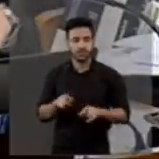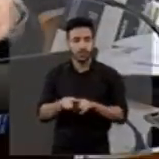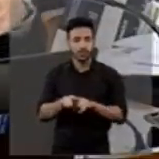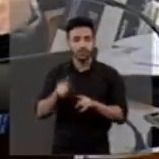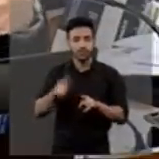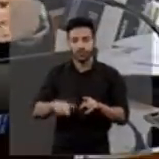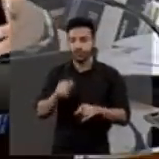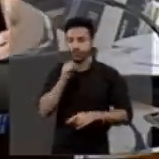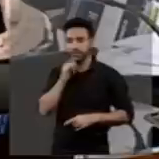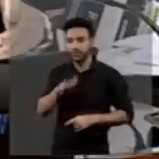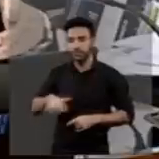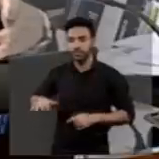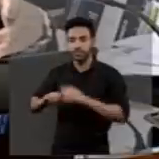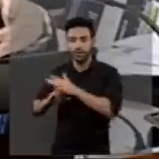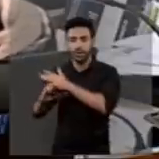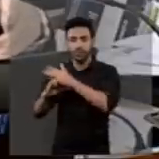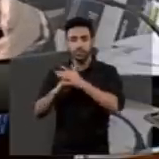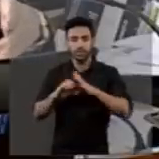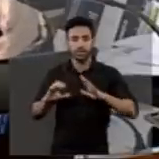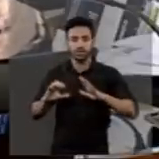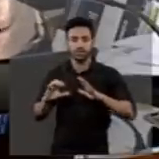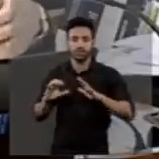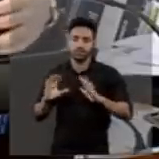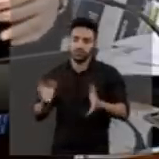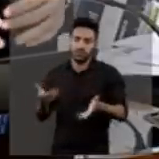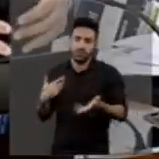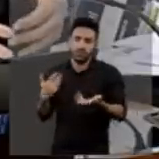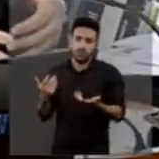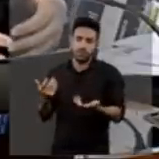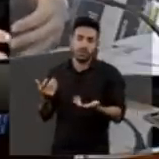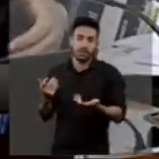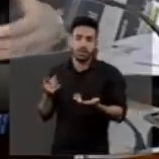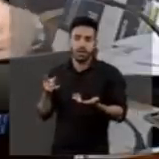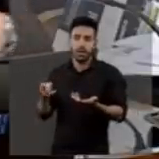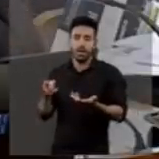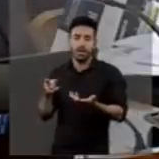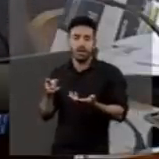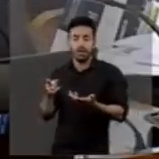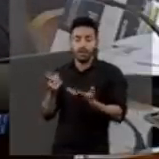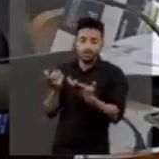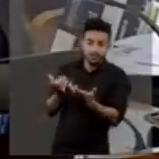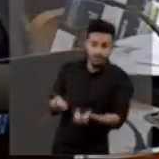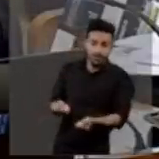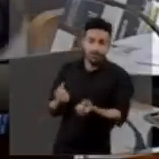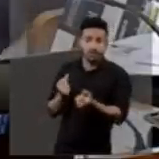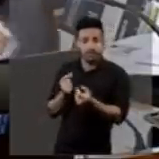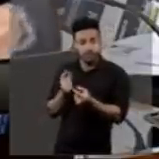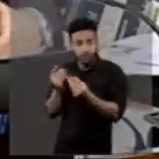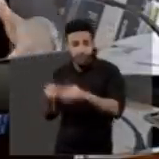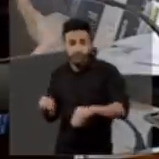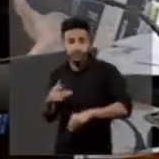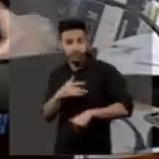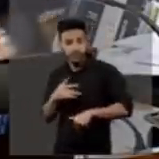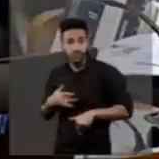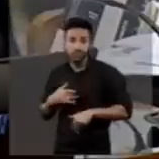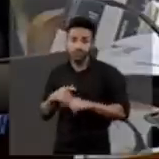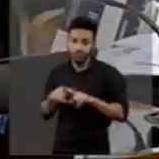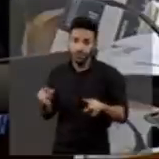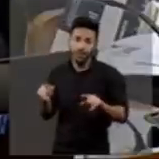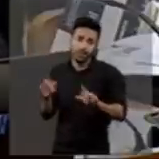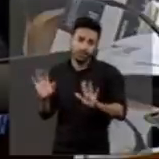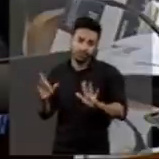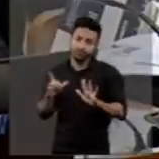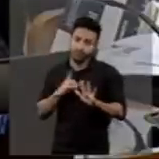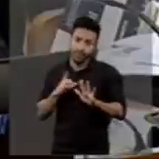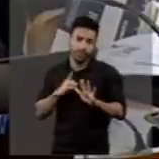o mercado tolerado, porque nocivo à saúde, mas tolerado. Mas é um mercado